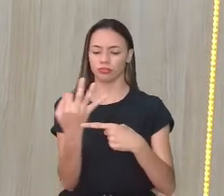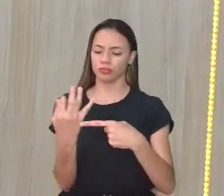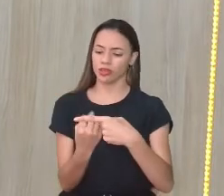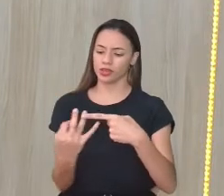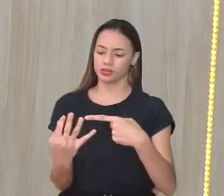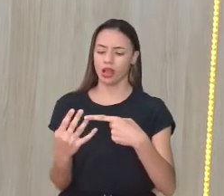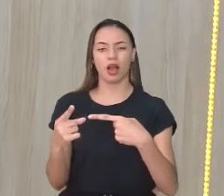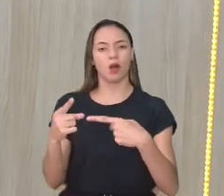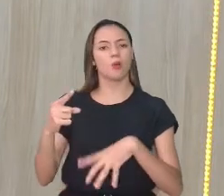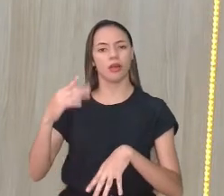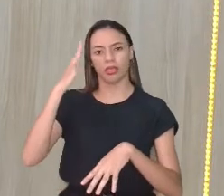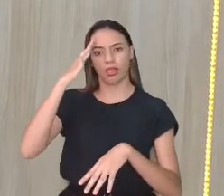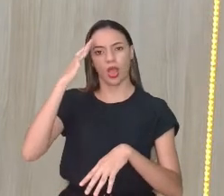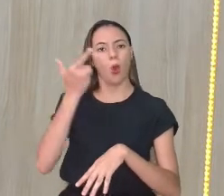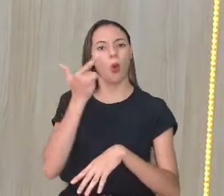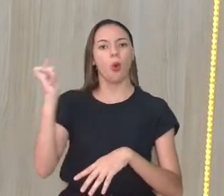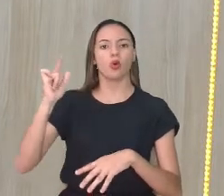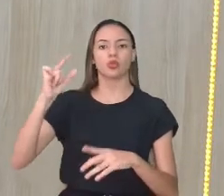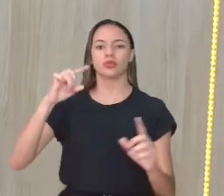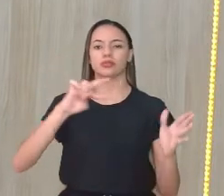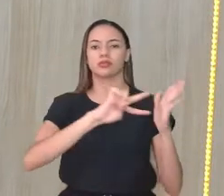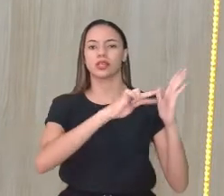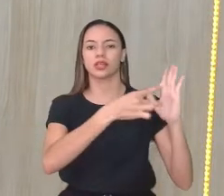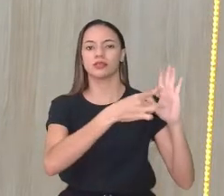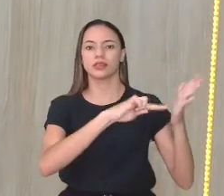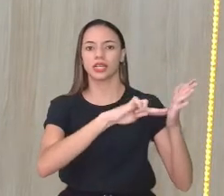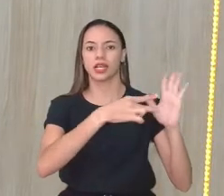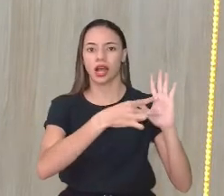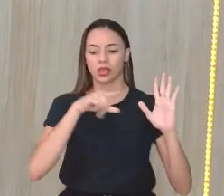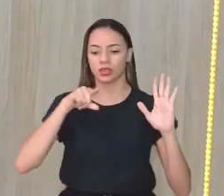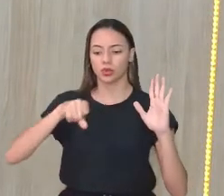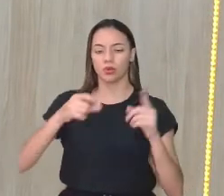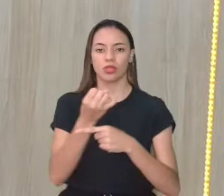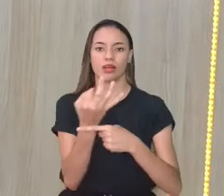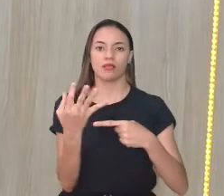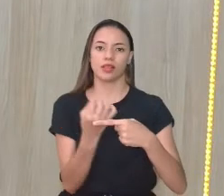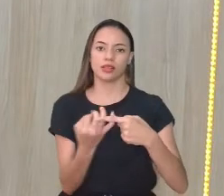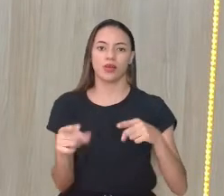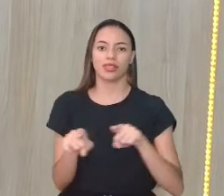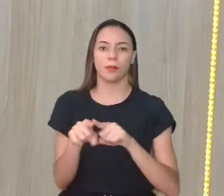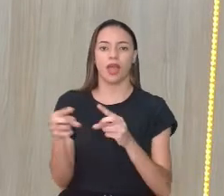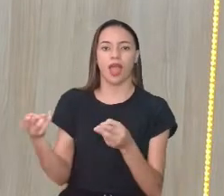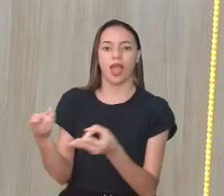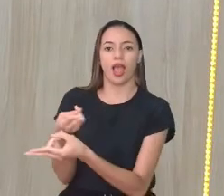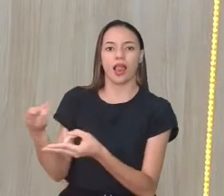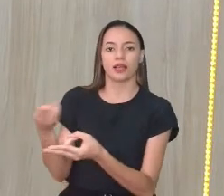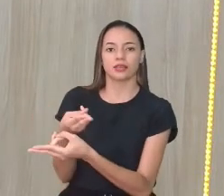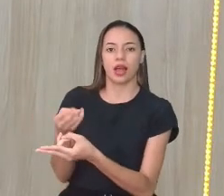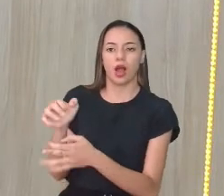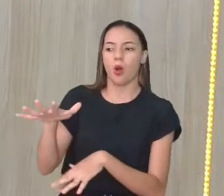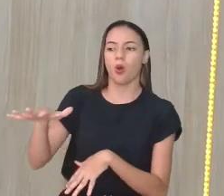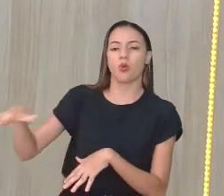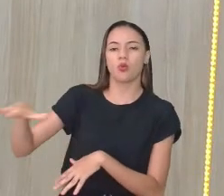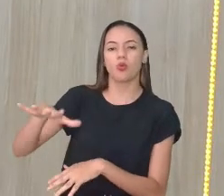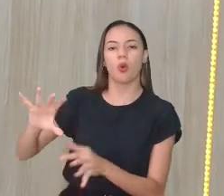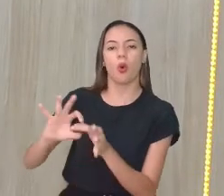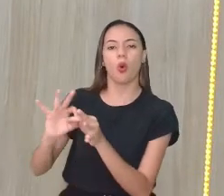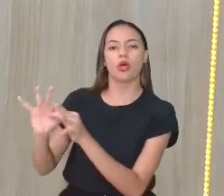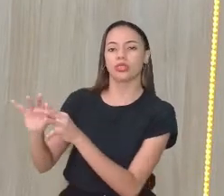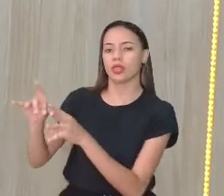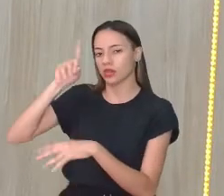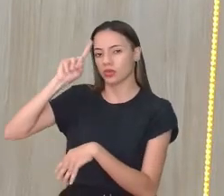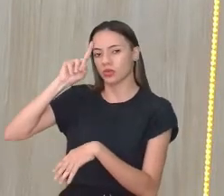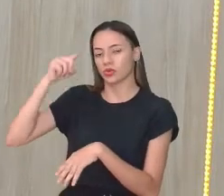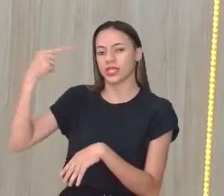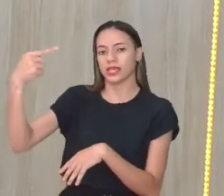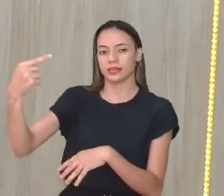outros significados da fração, outras relações da fração com coisas do nosso dia a dia, com exemplos do